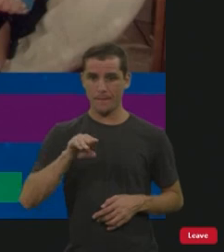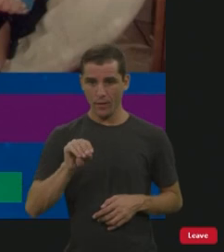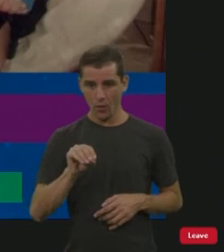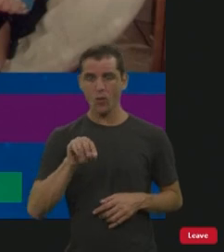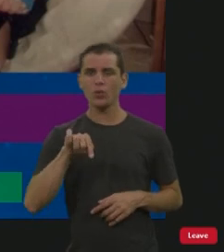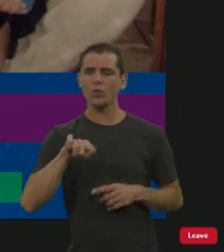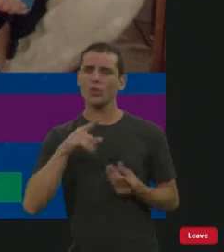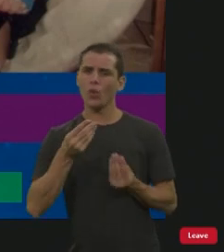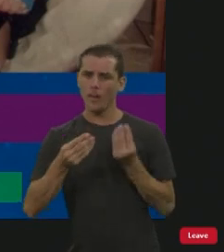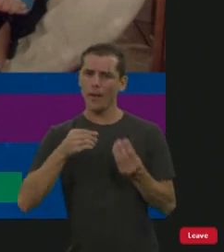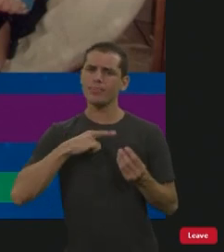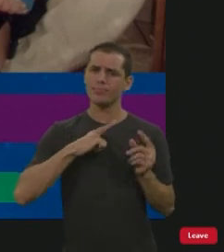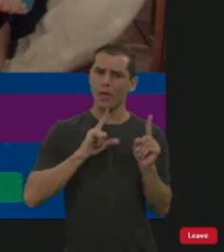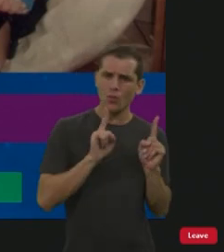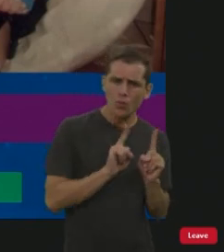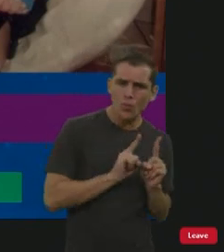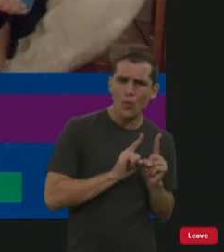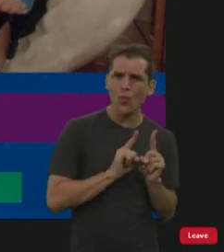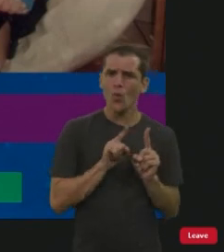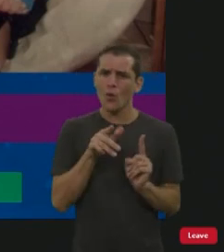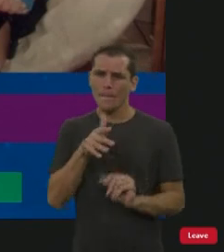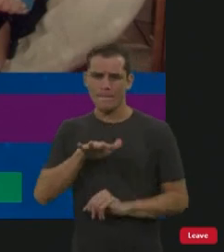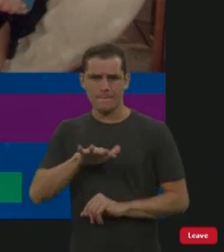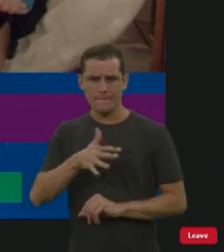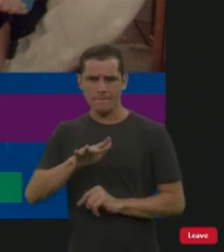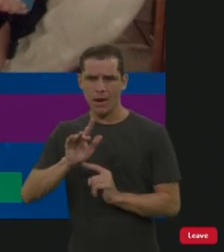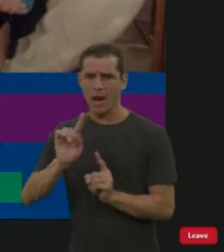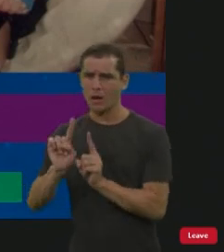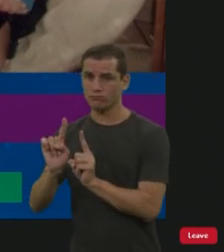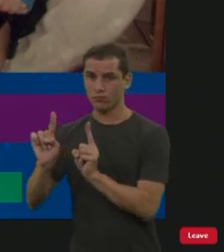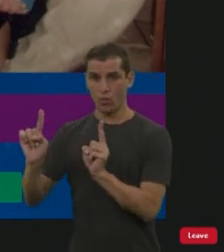média, longa, muito longa, né?